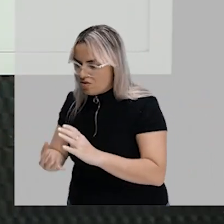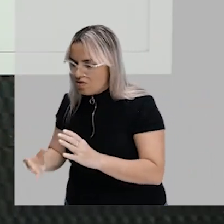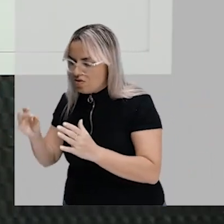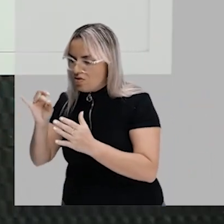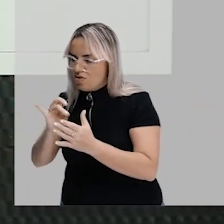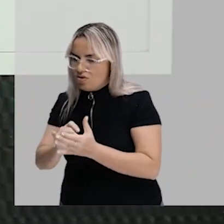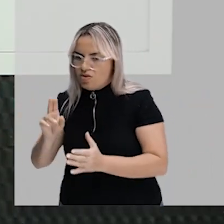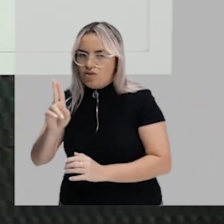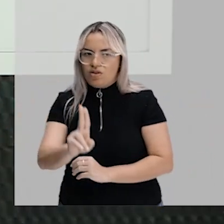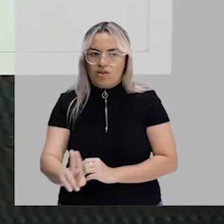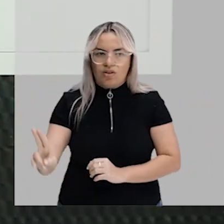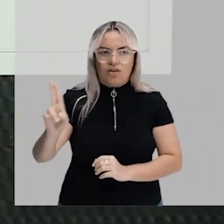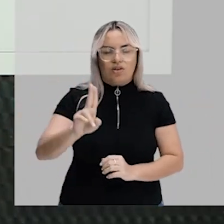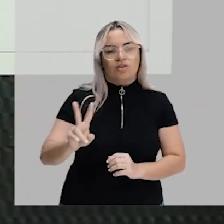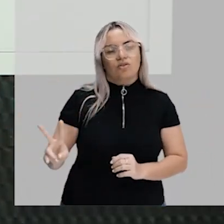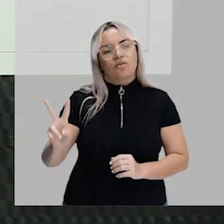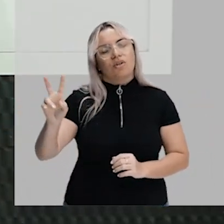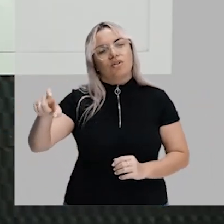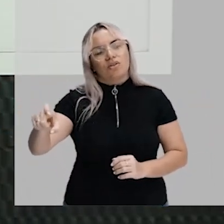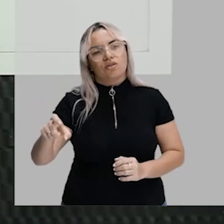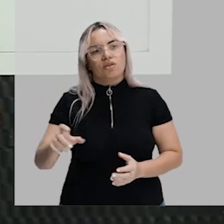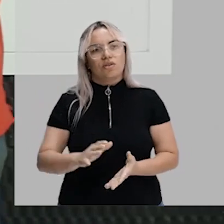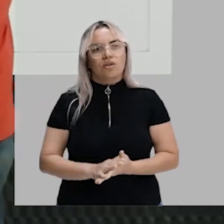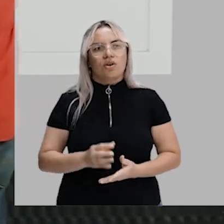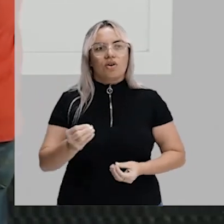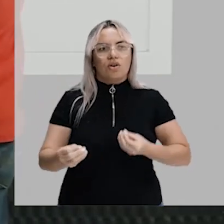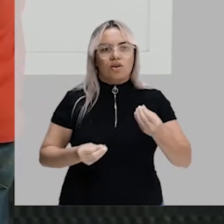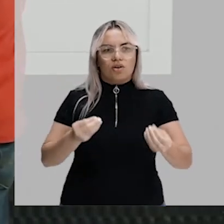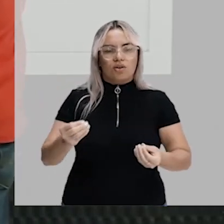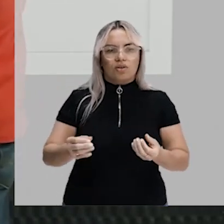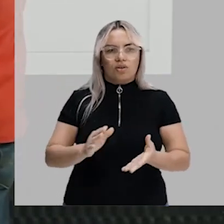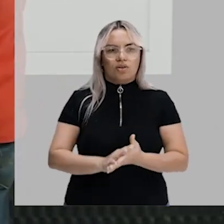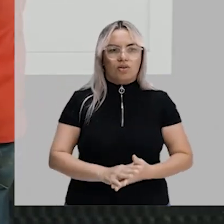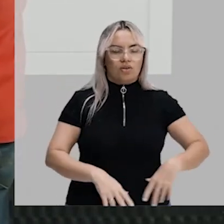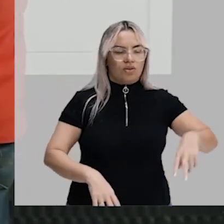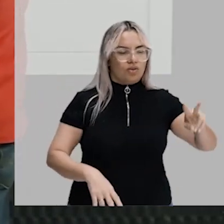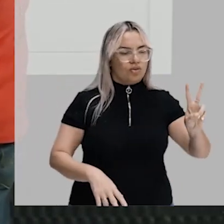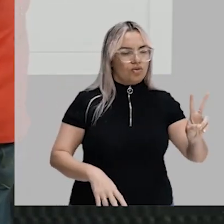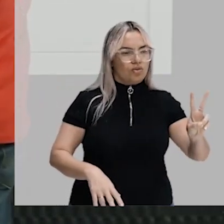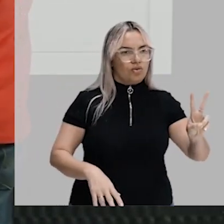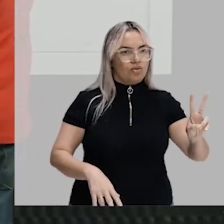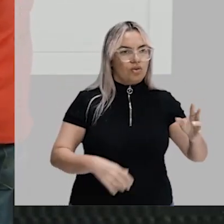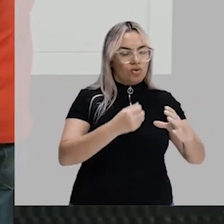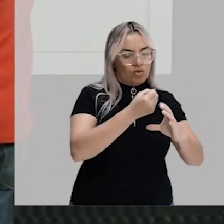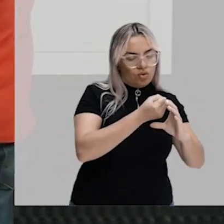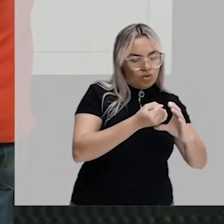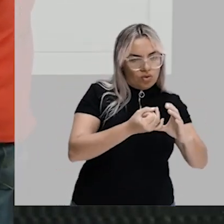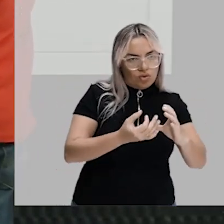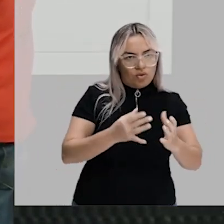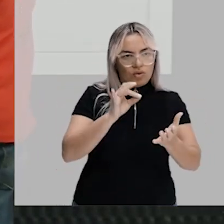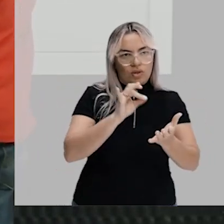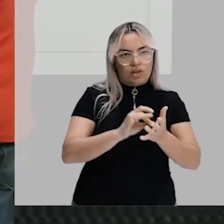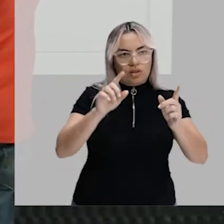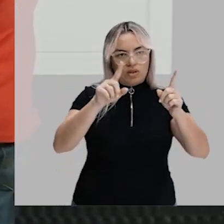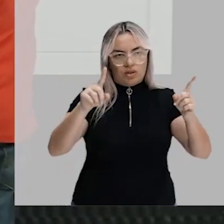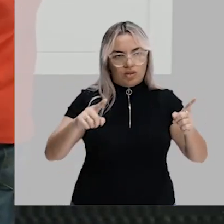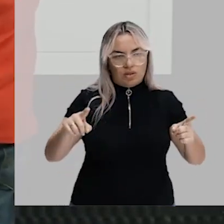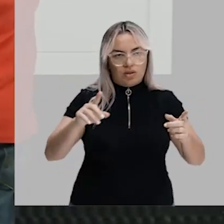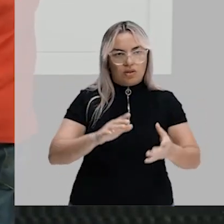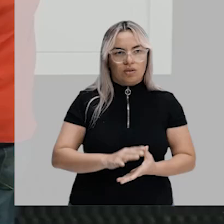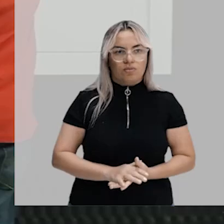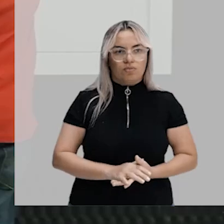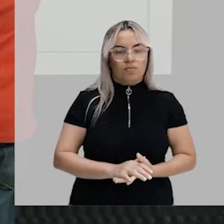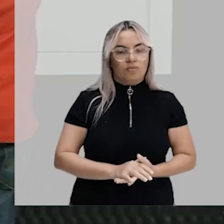equação e no conjunto verdade então a solução ou conjunto de solução pi so 6